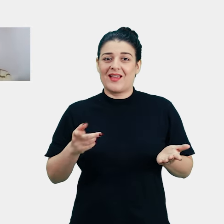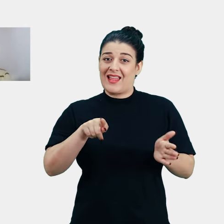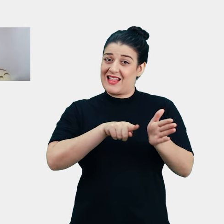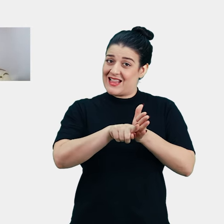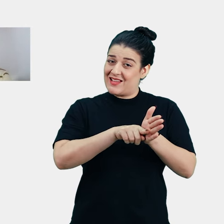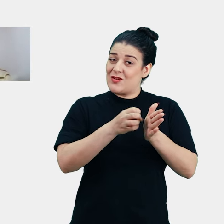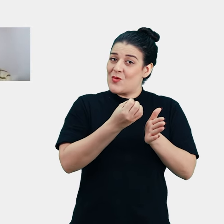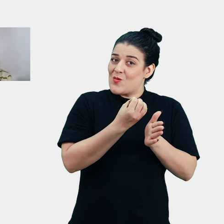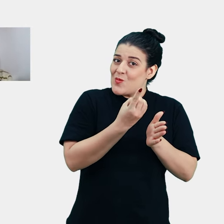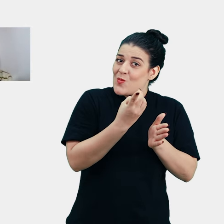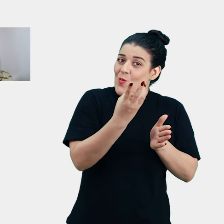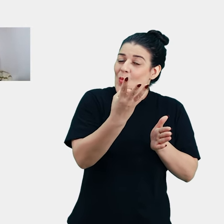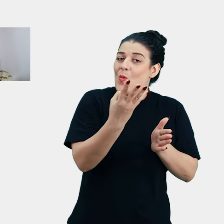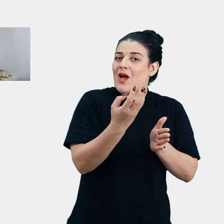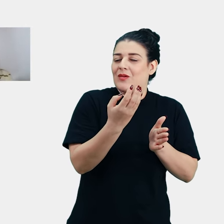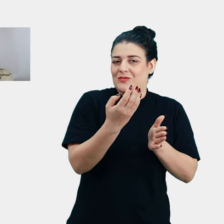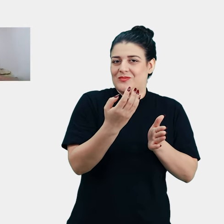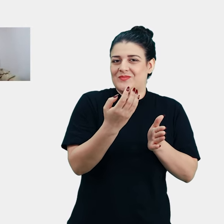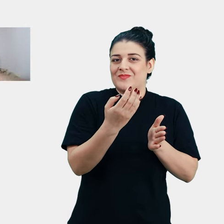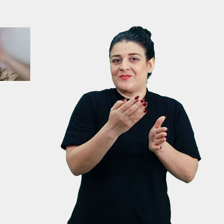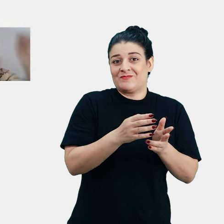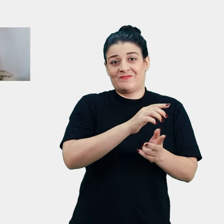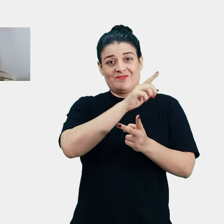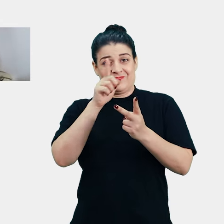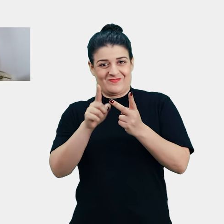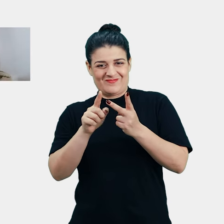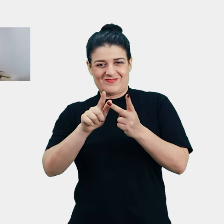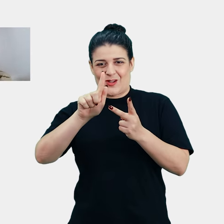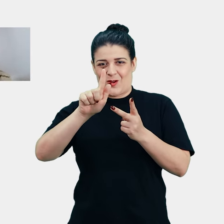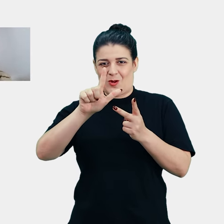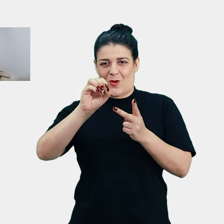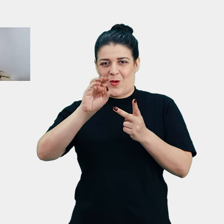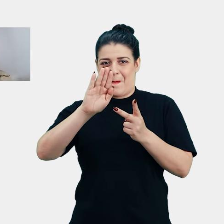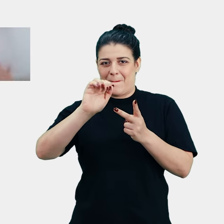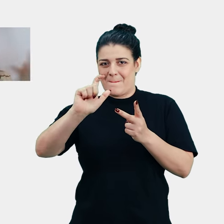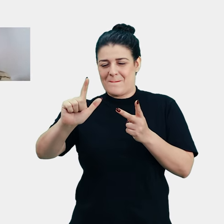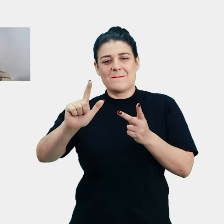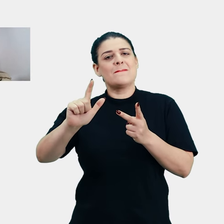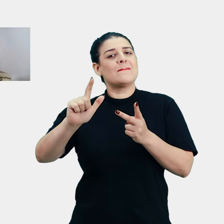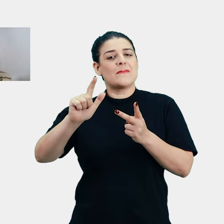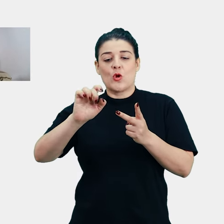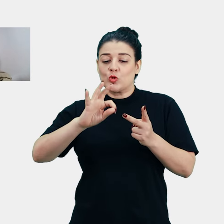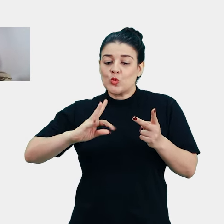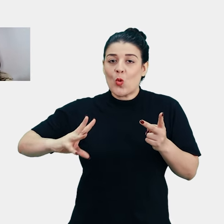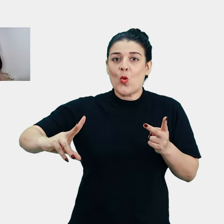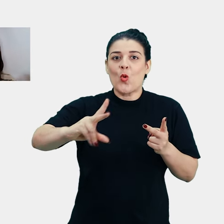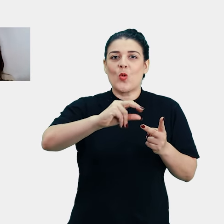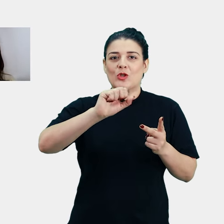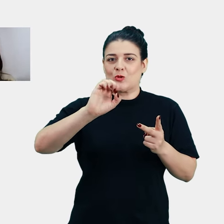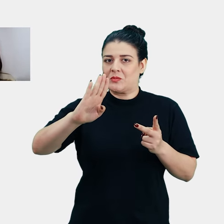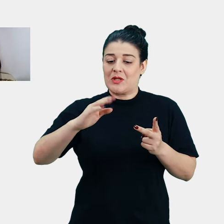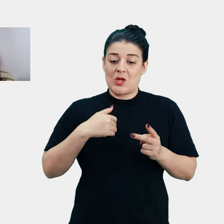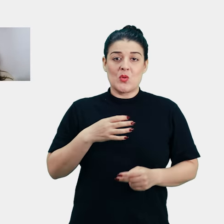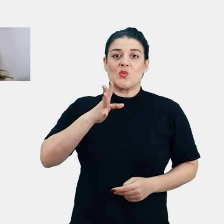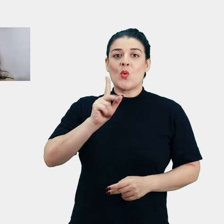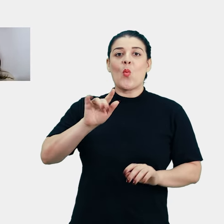análise quantitativa desses metabólitos. Agora, a global, conhecida como target, pensa como um todo. Eu não